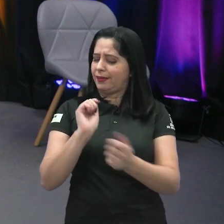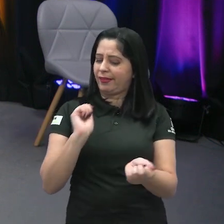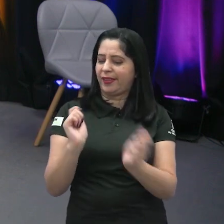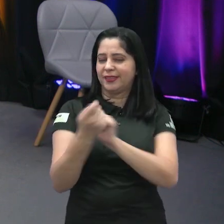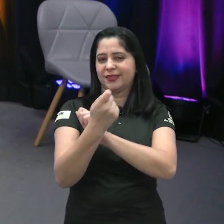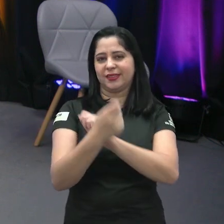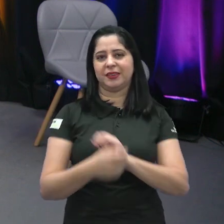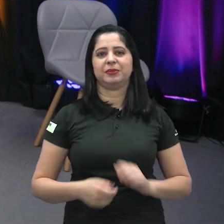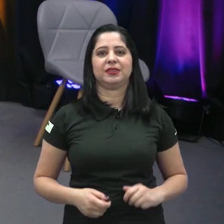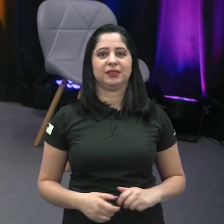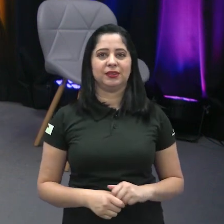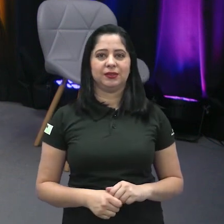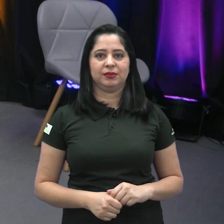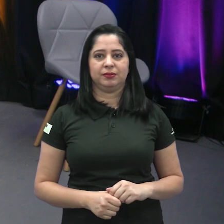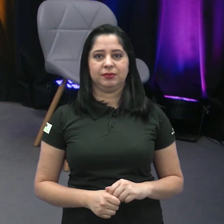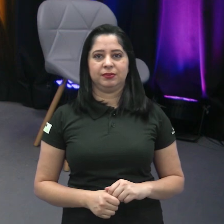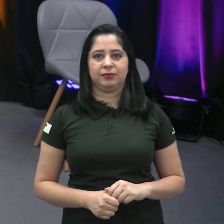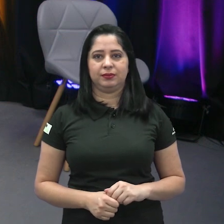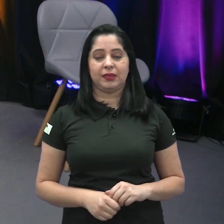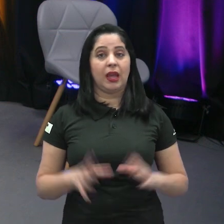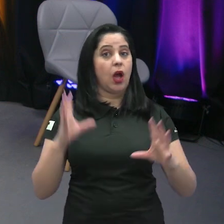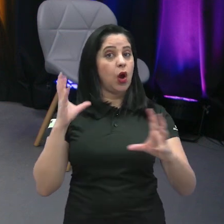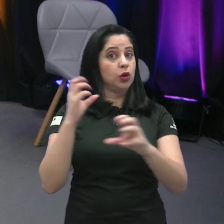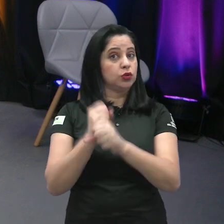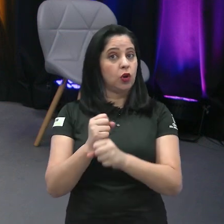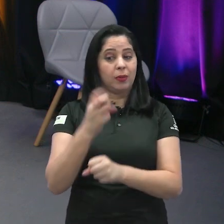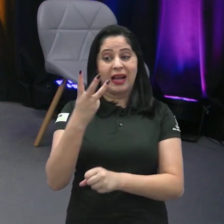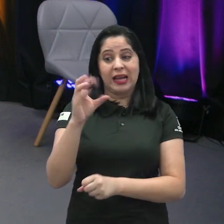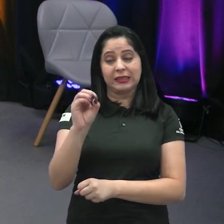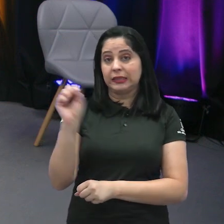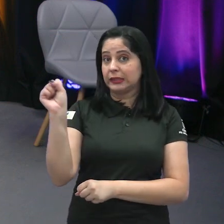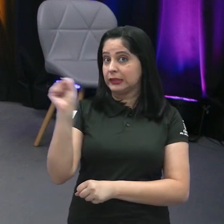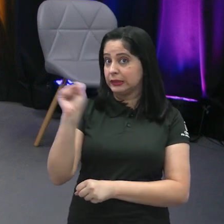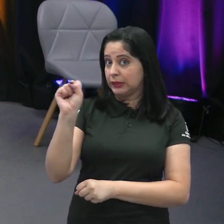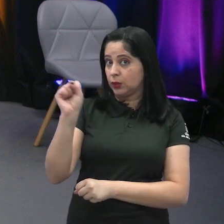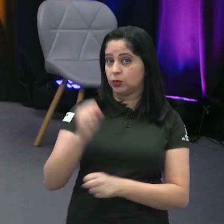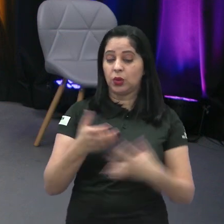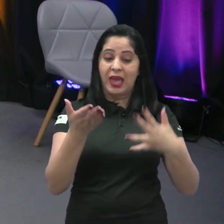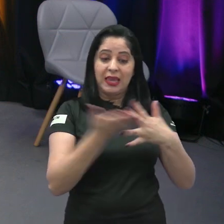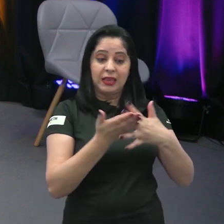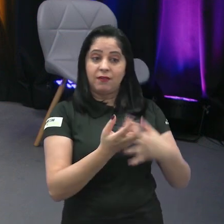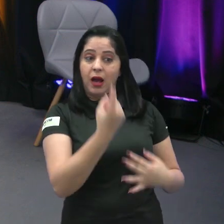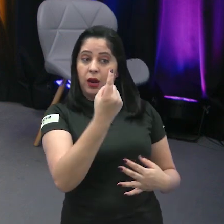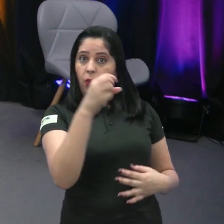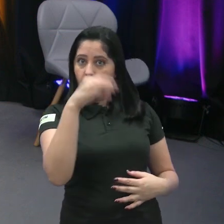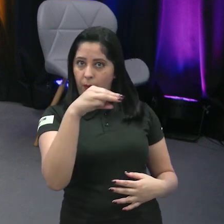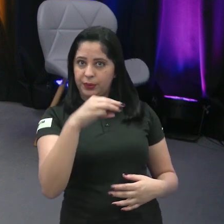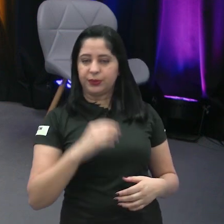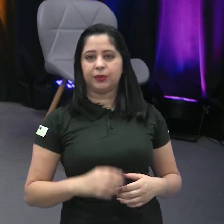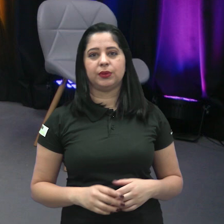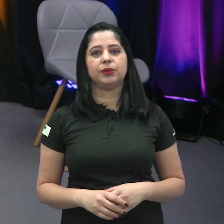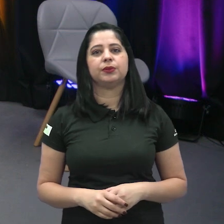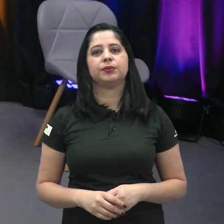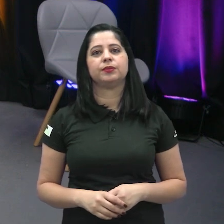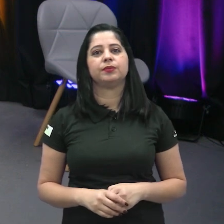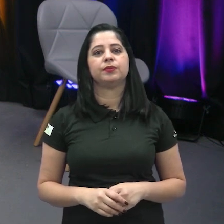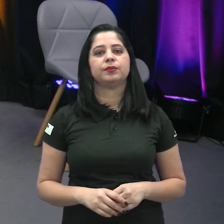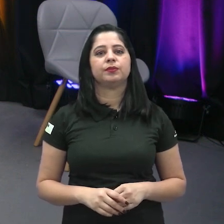Passo para lateral, empurra. Duração de 30 segundos por um intervalo de 1 minuto também,